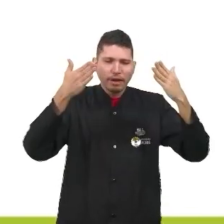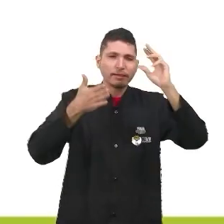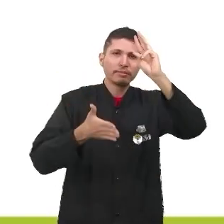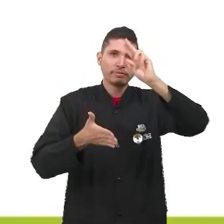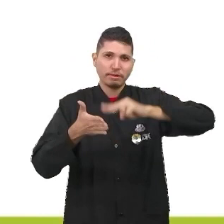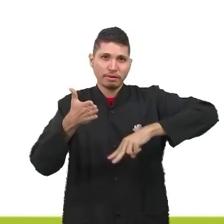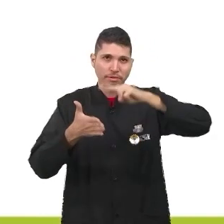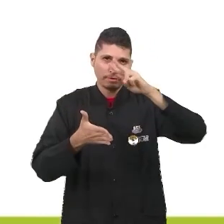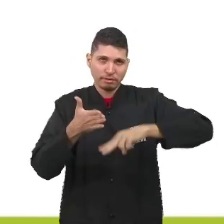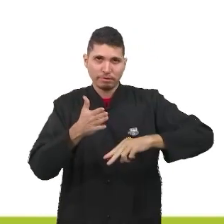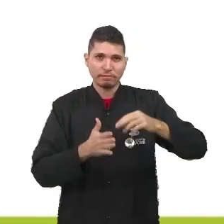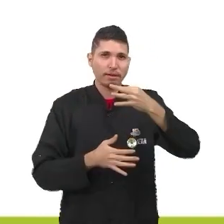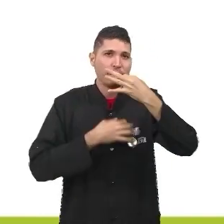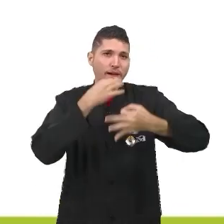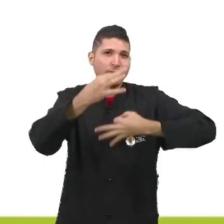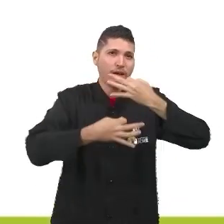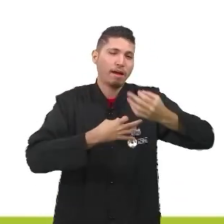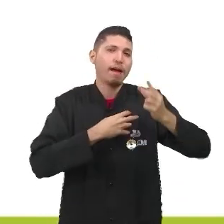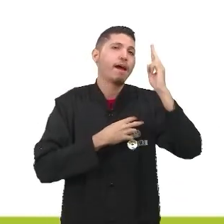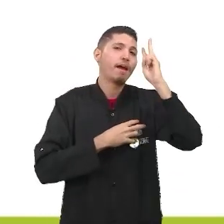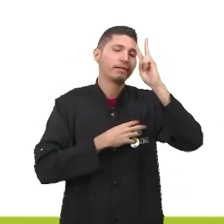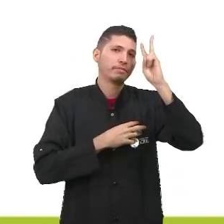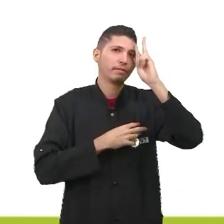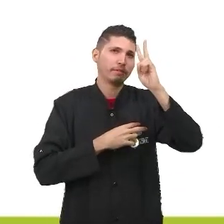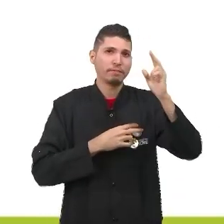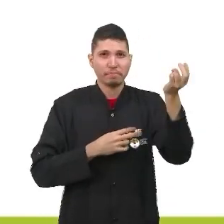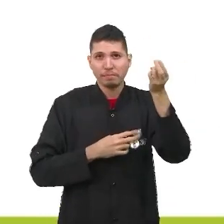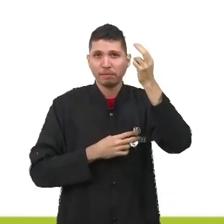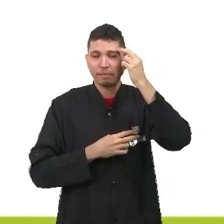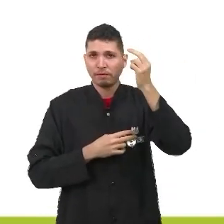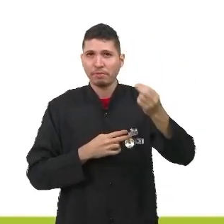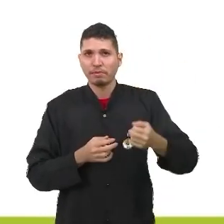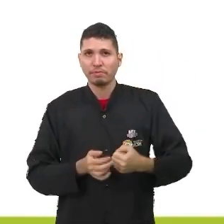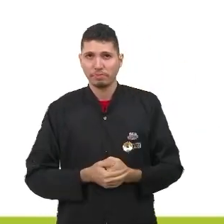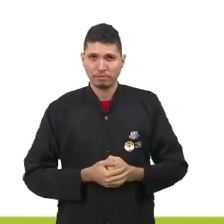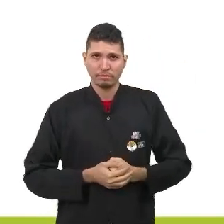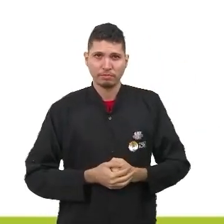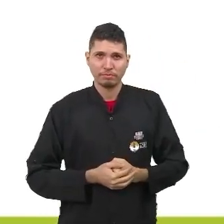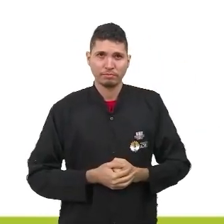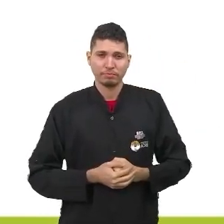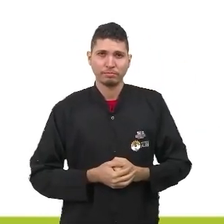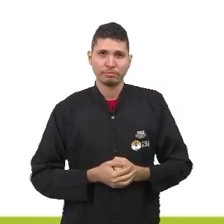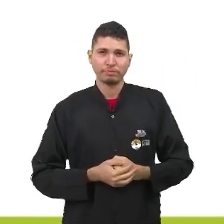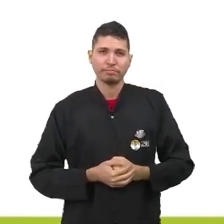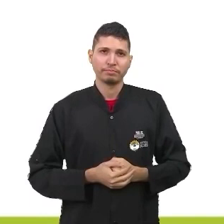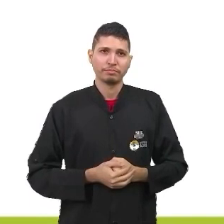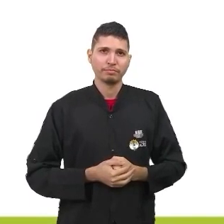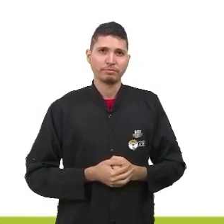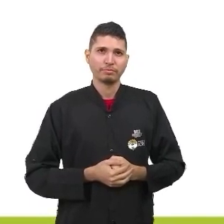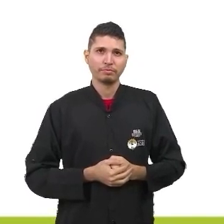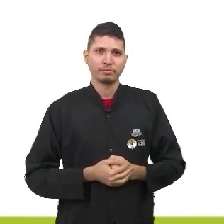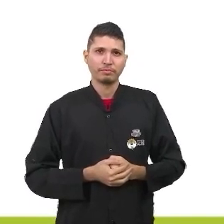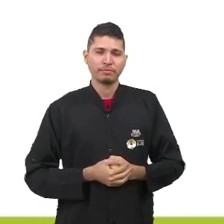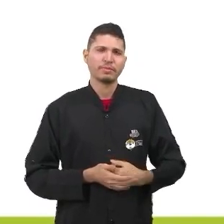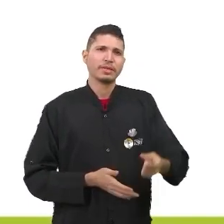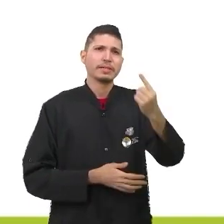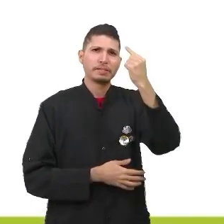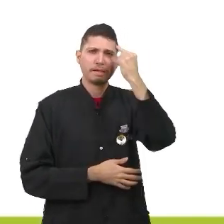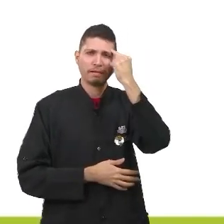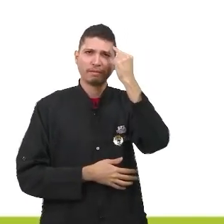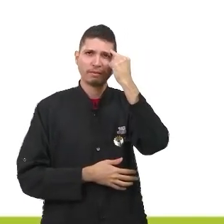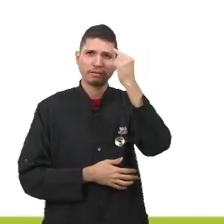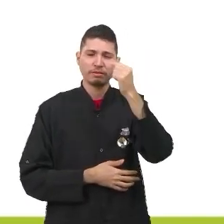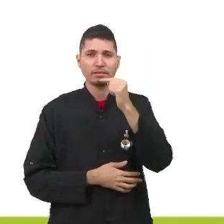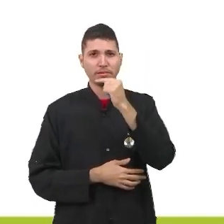história, à cultura? B. Forma clássica de construção poética brasileira? Será que